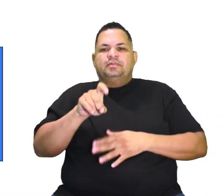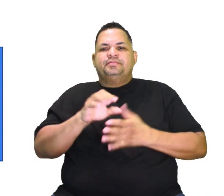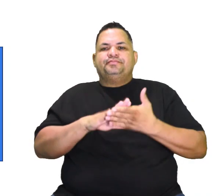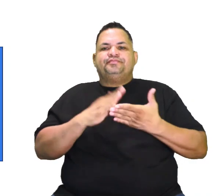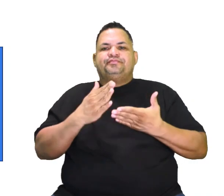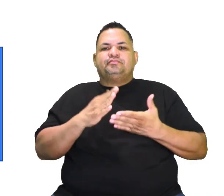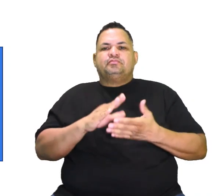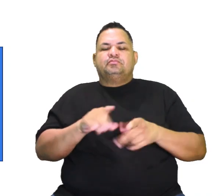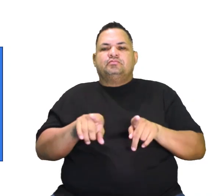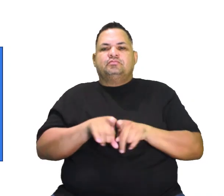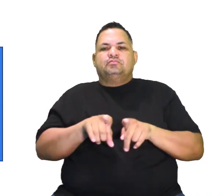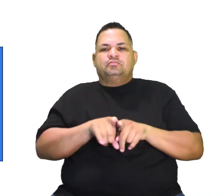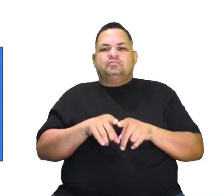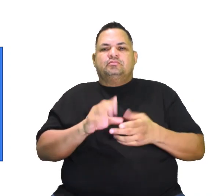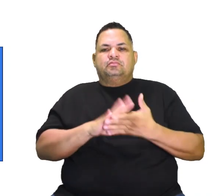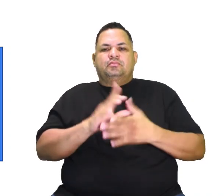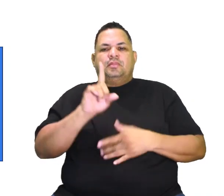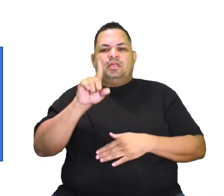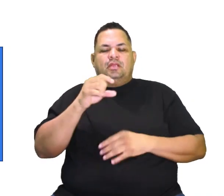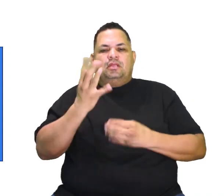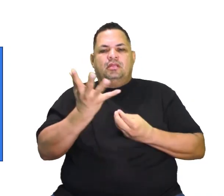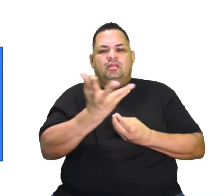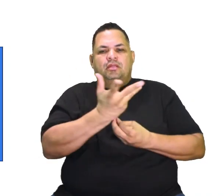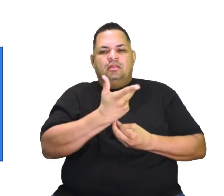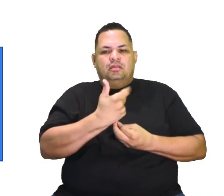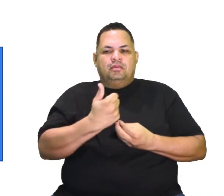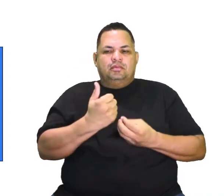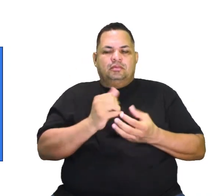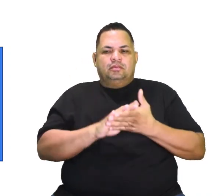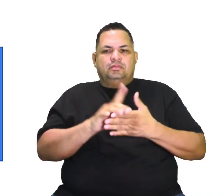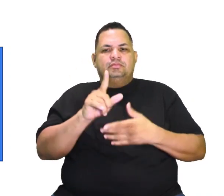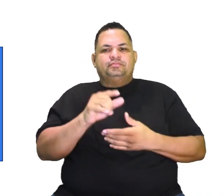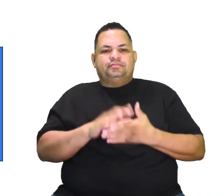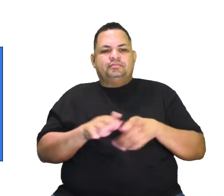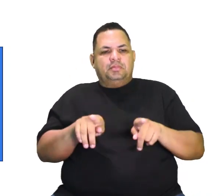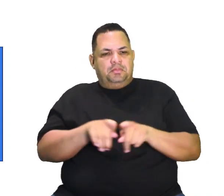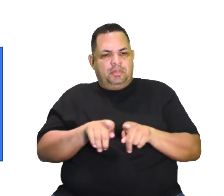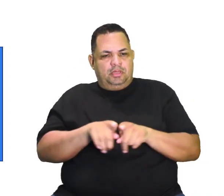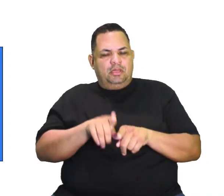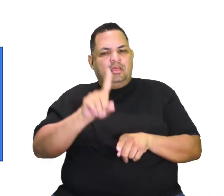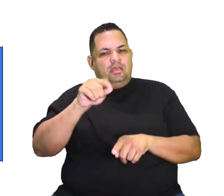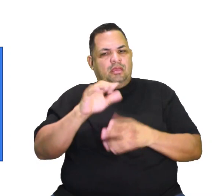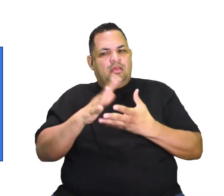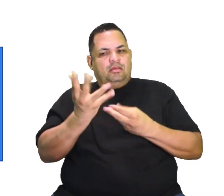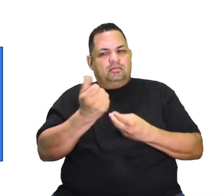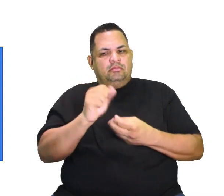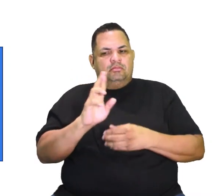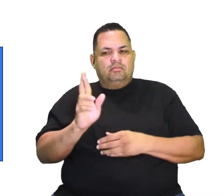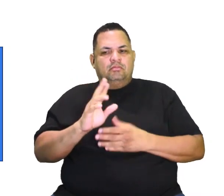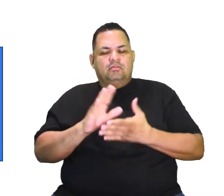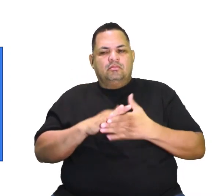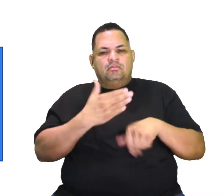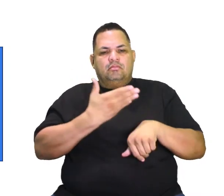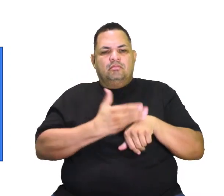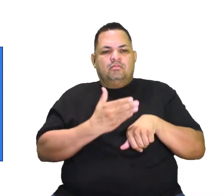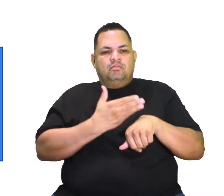do grafite, é arte, né? Descobrimos que o grafite é arte, porém quem pratica